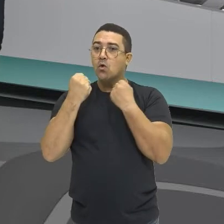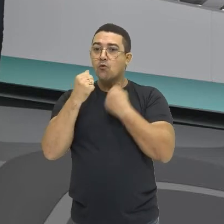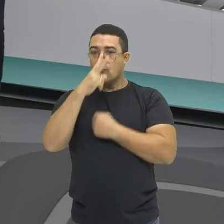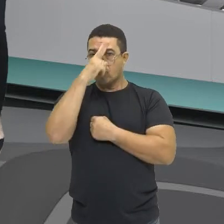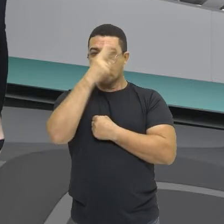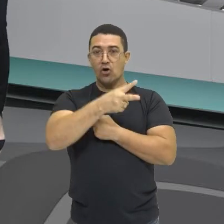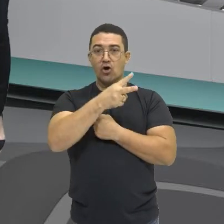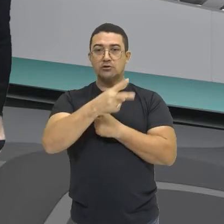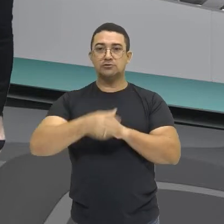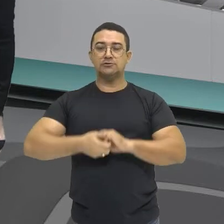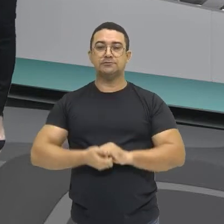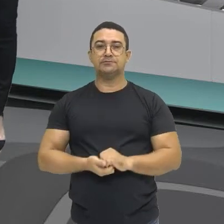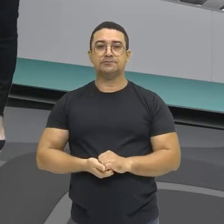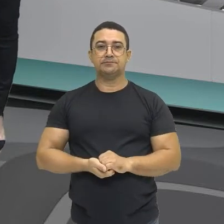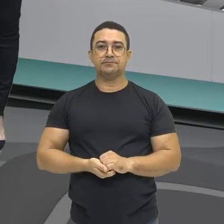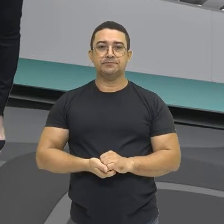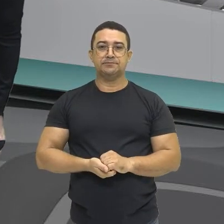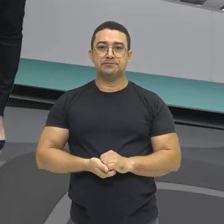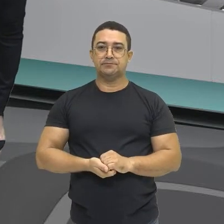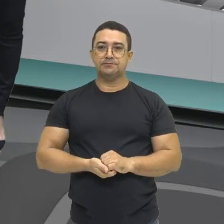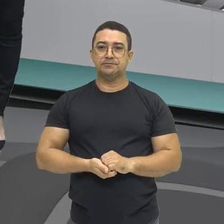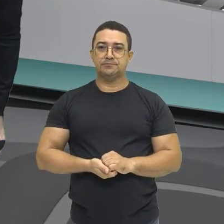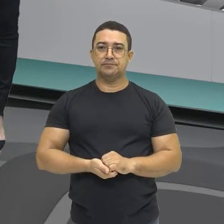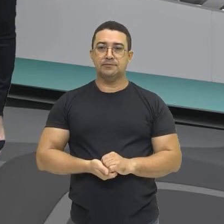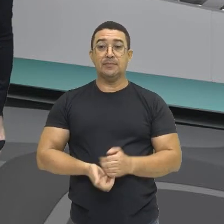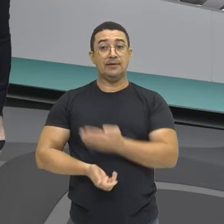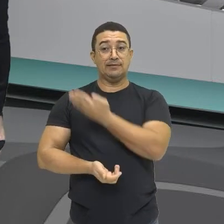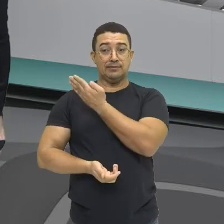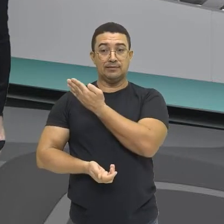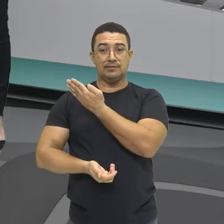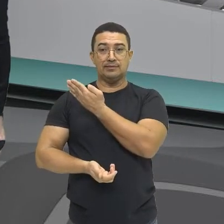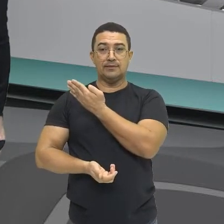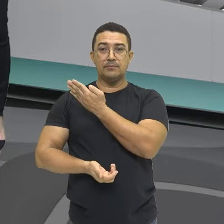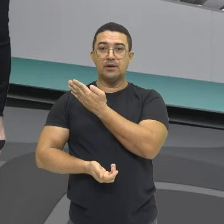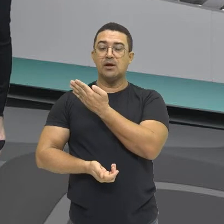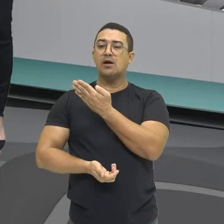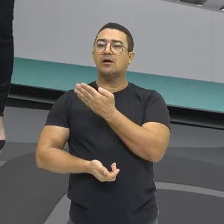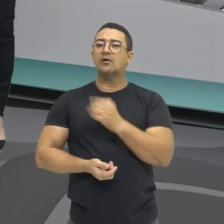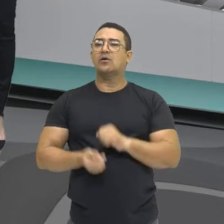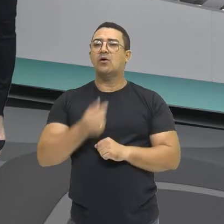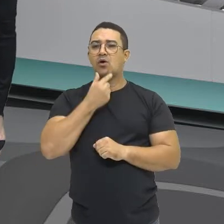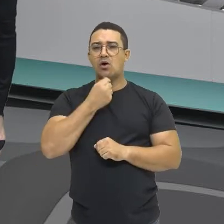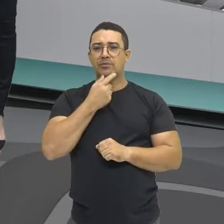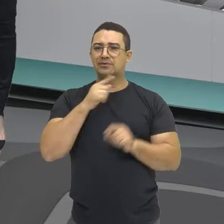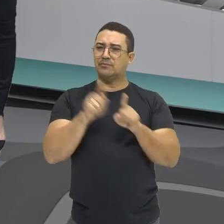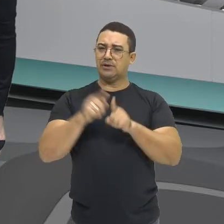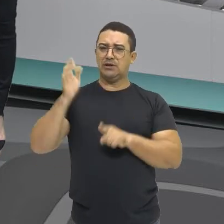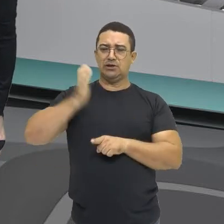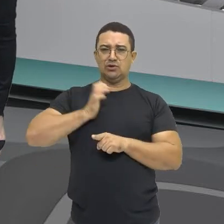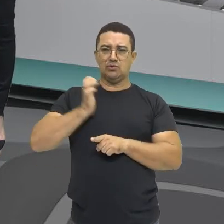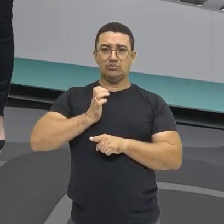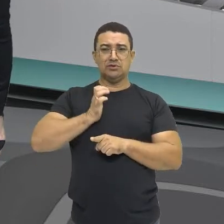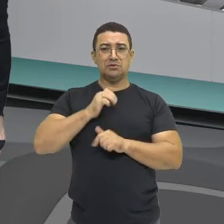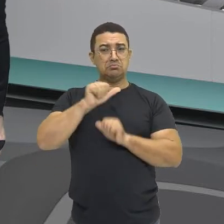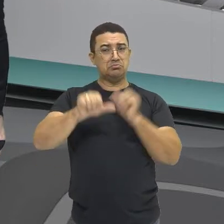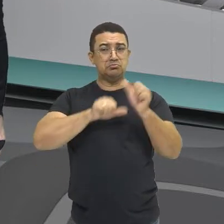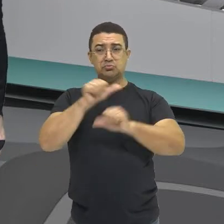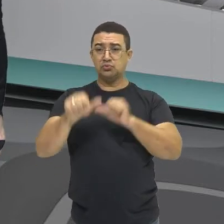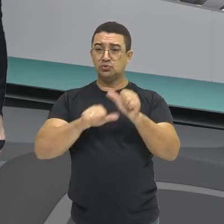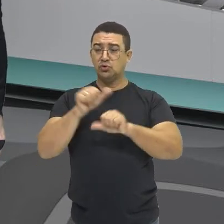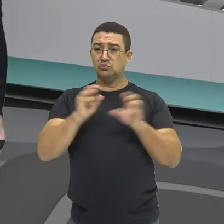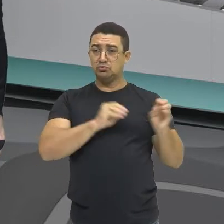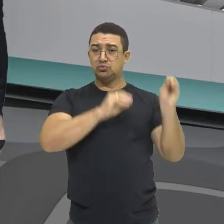vocês, que é Toulouse-Lautrec, que era uma pessoa muito rica, mas ele sai desse comodismo dele e vive